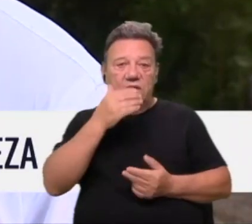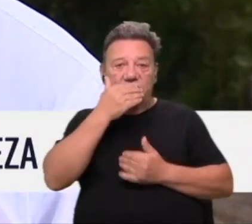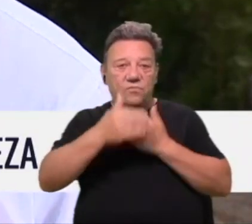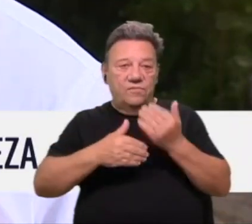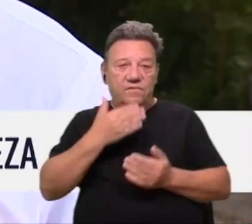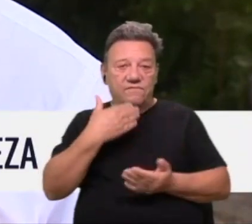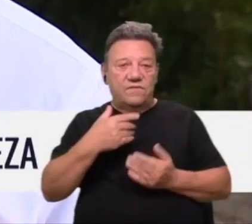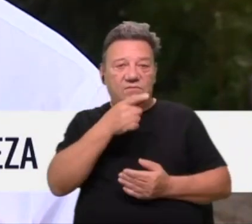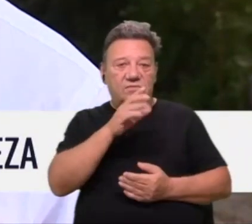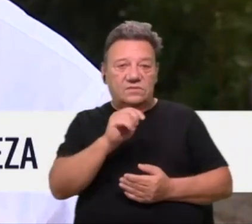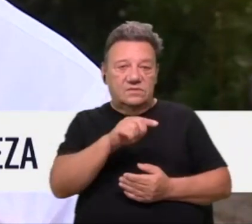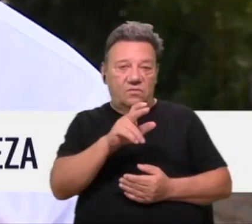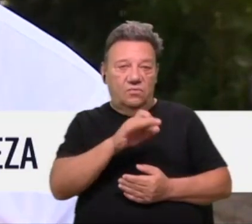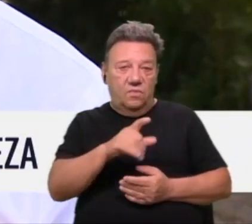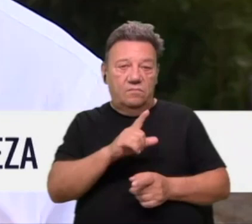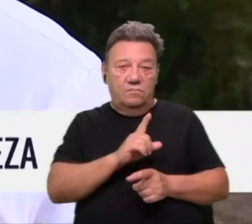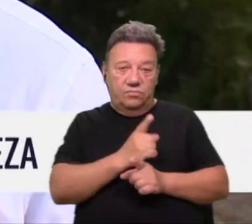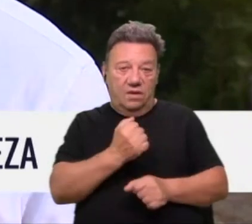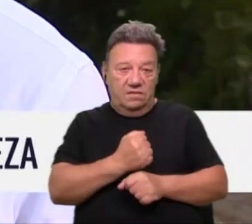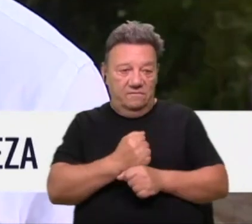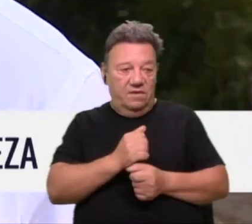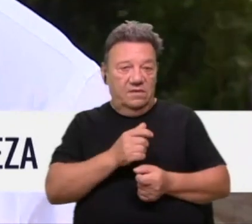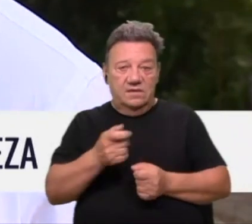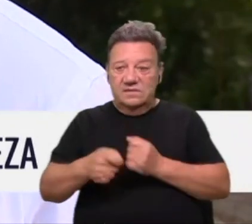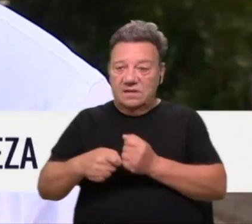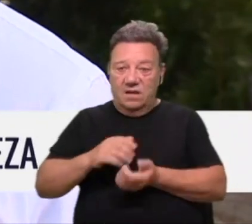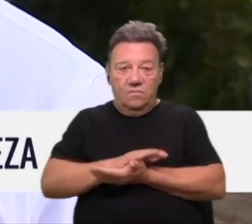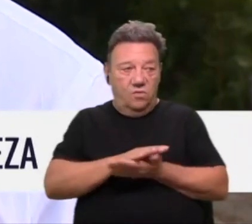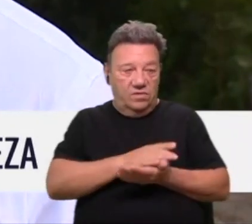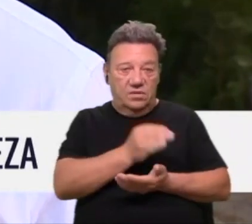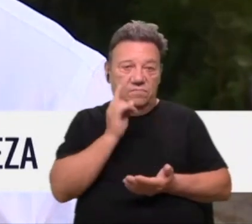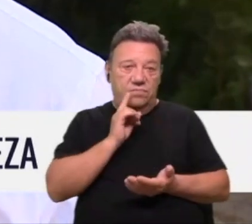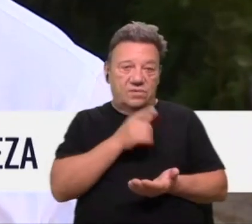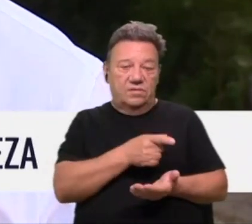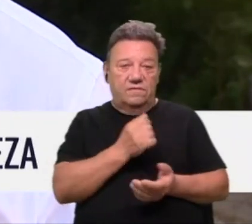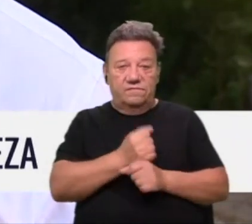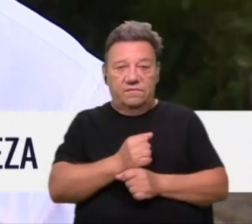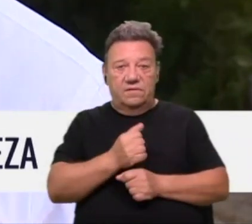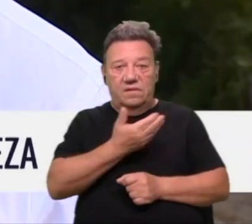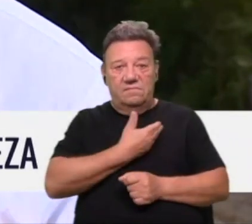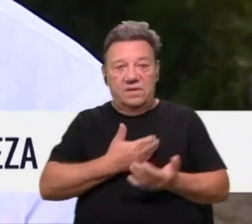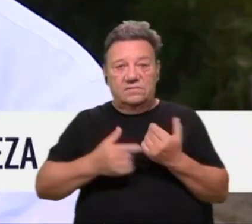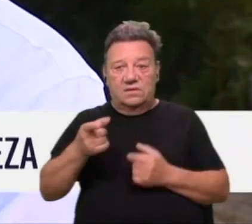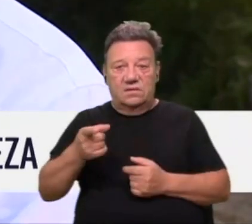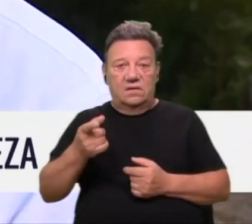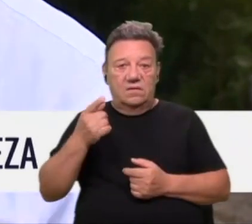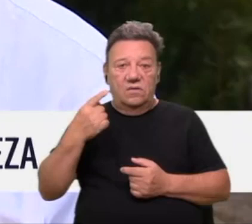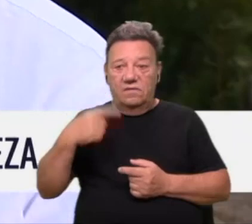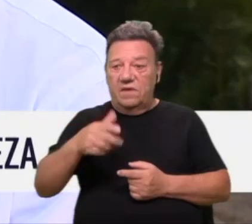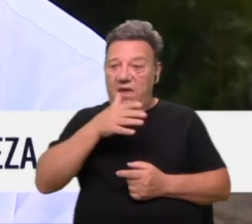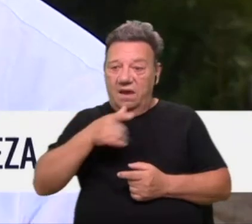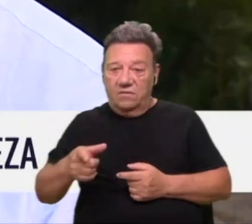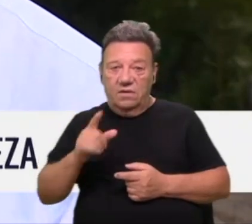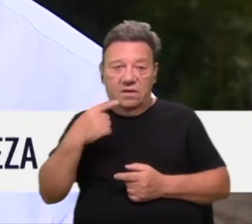Salomão porque lá está a atividade da moagem dos seriais era muito importante para os nossos antepassados e onde havia água